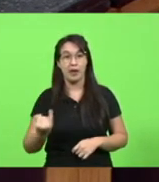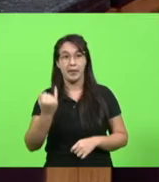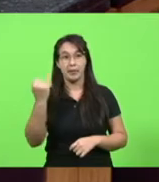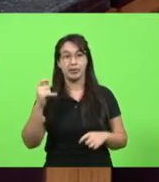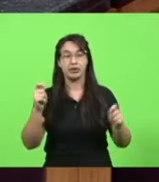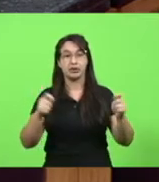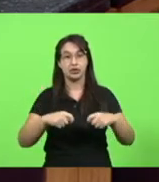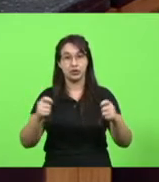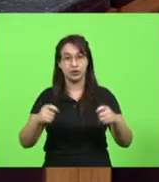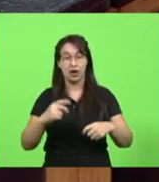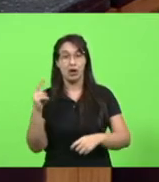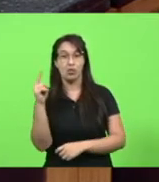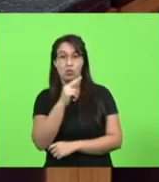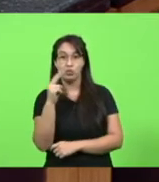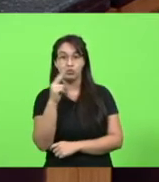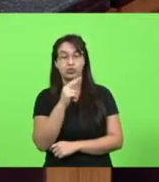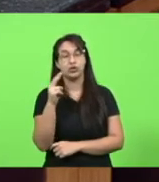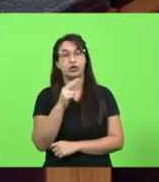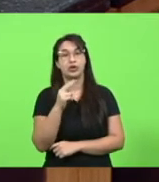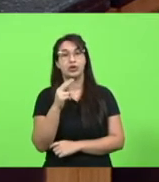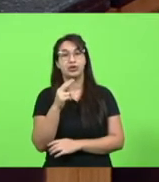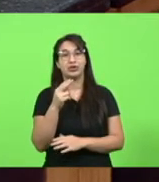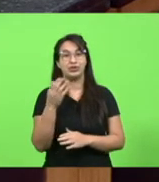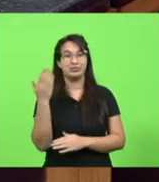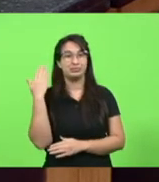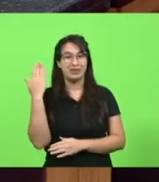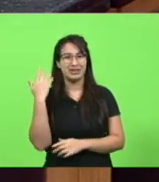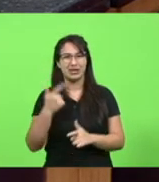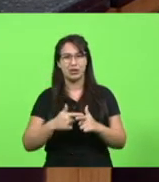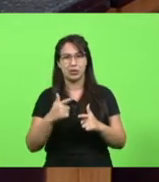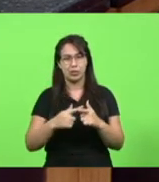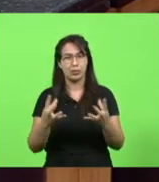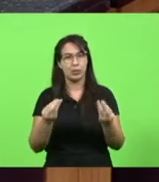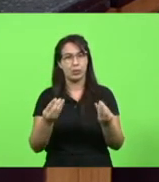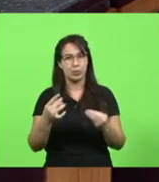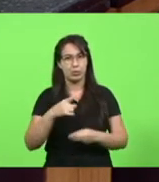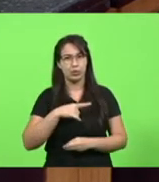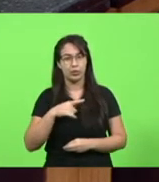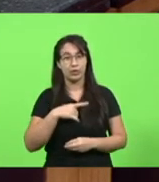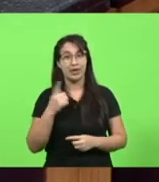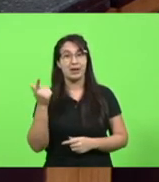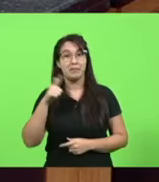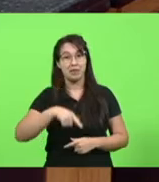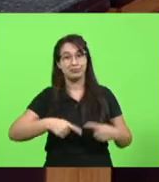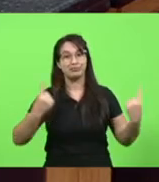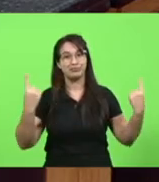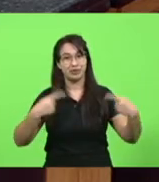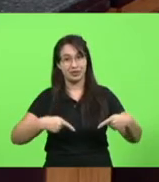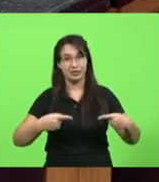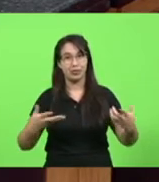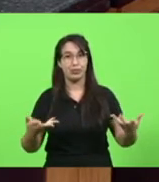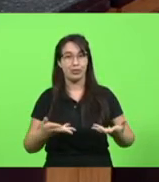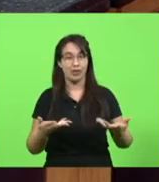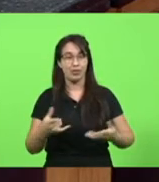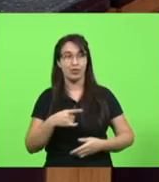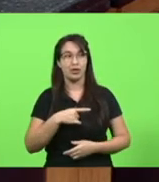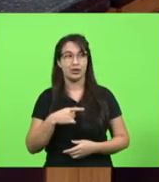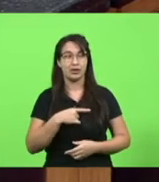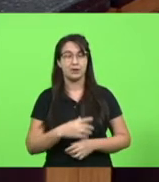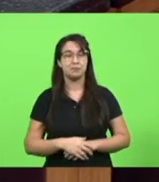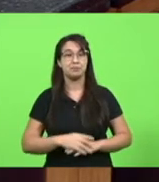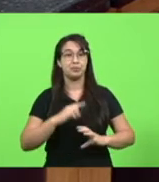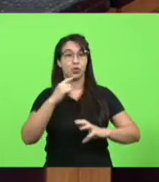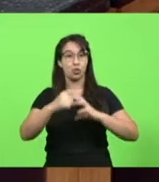Essas soluções serão necessárias urgentemente para antigos problemas, inclusive esse desafio que estamos enfrentando no momento. O mundo